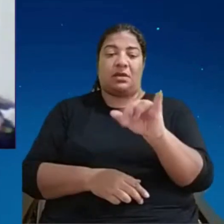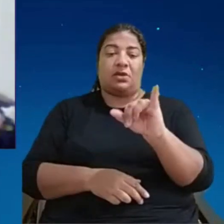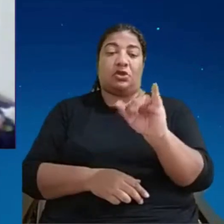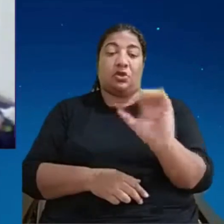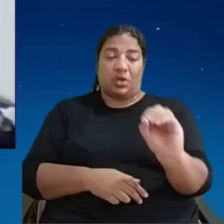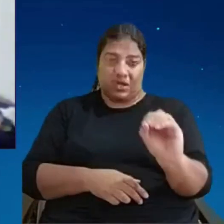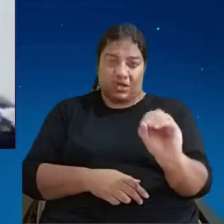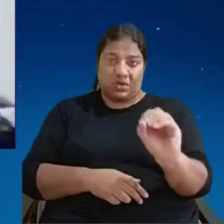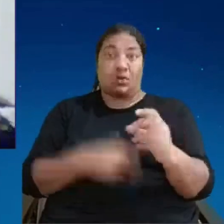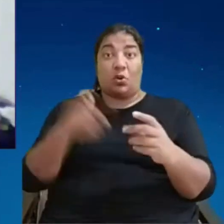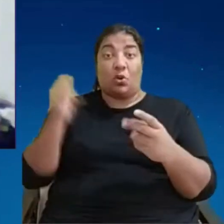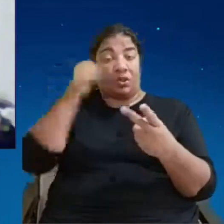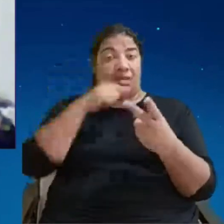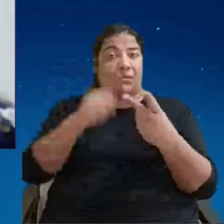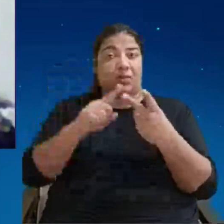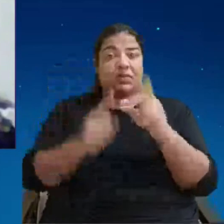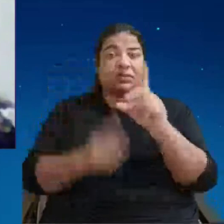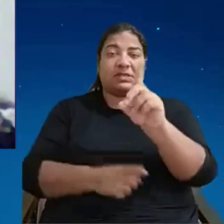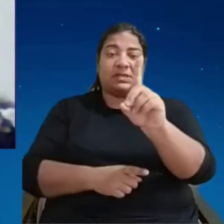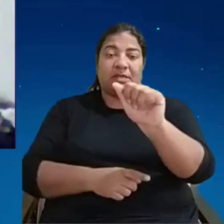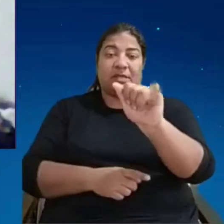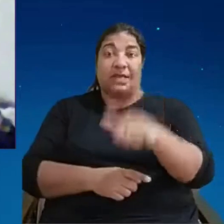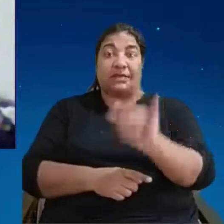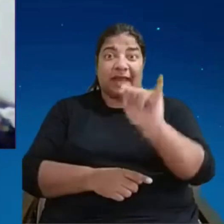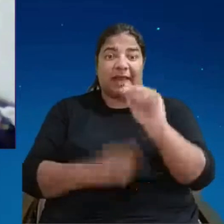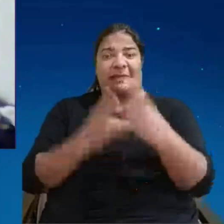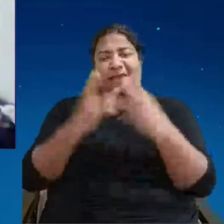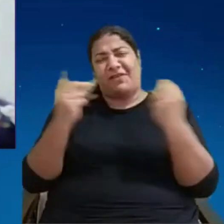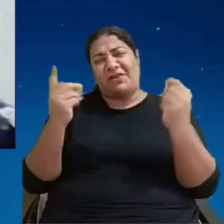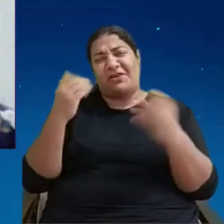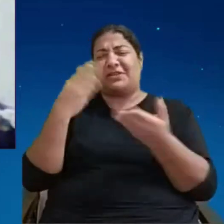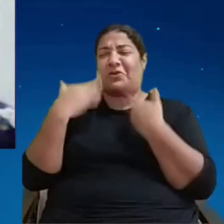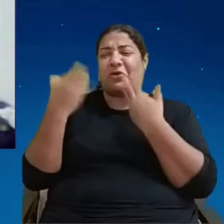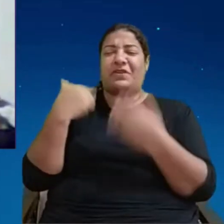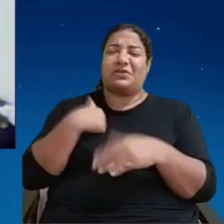vários dias na semana, e eu sou uma pessoa do elogio. E assim,